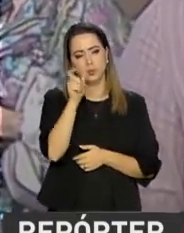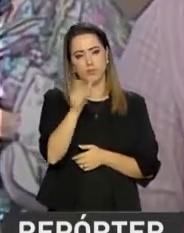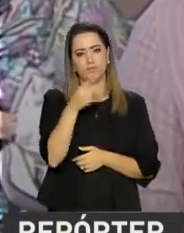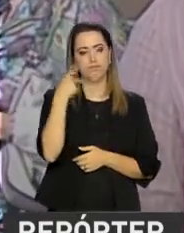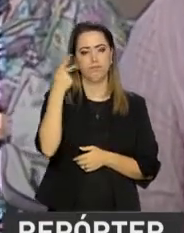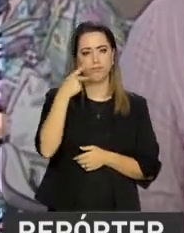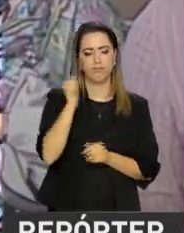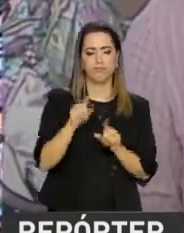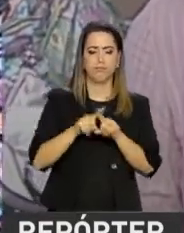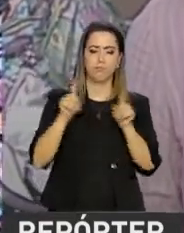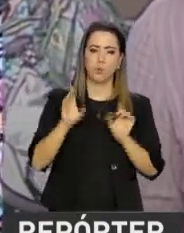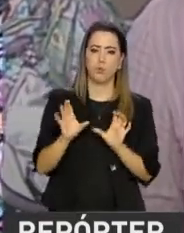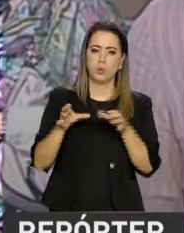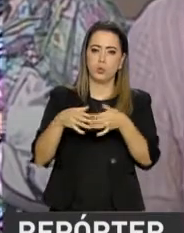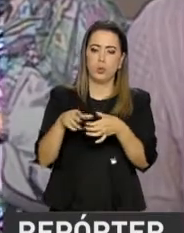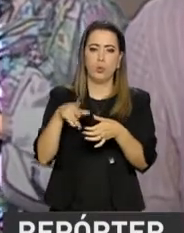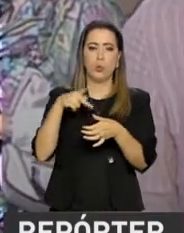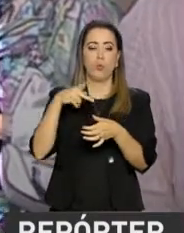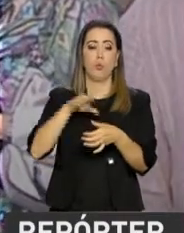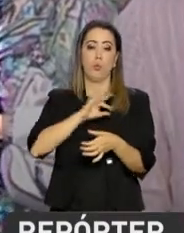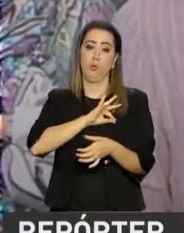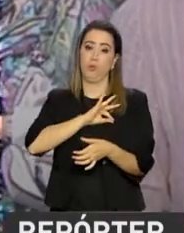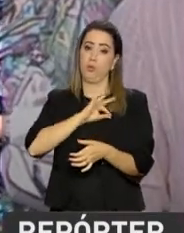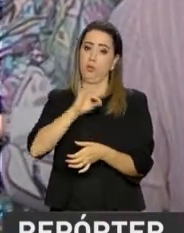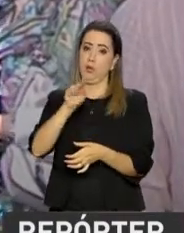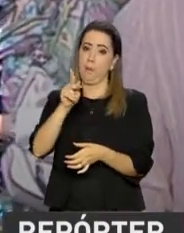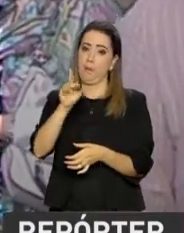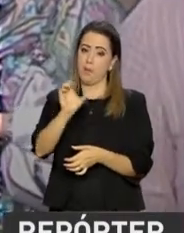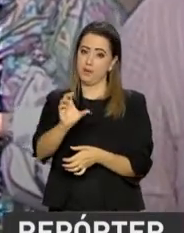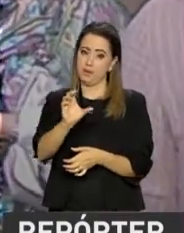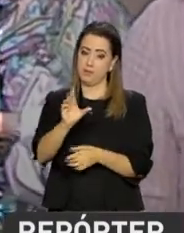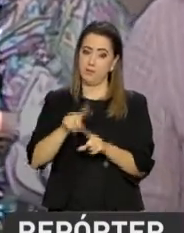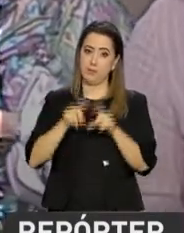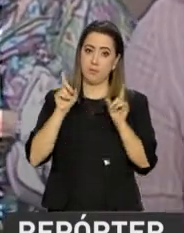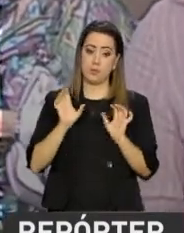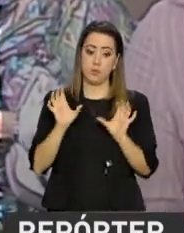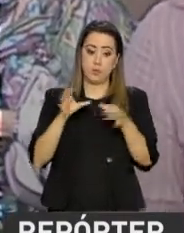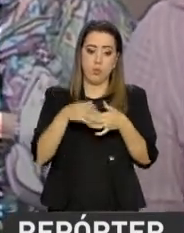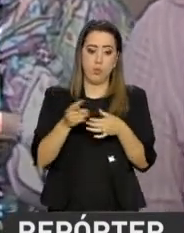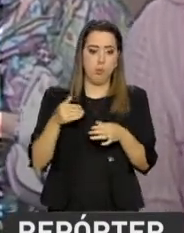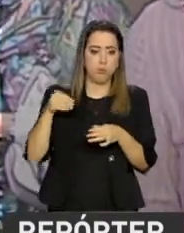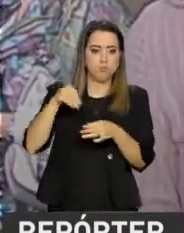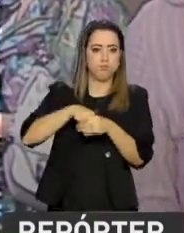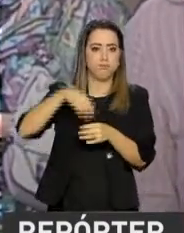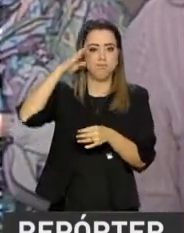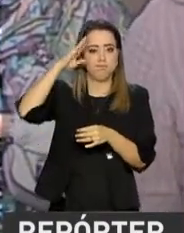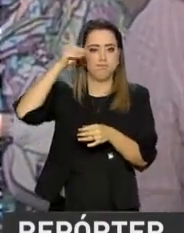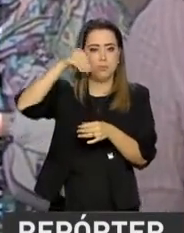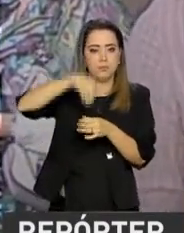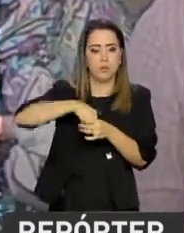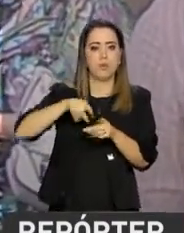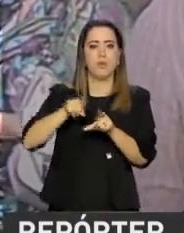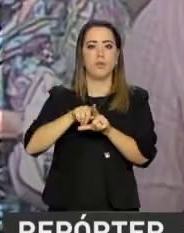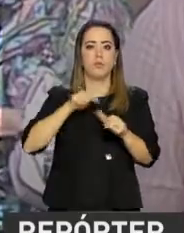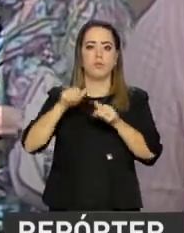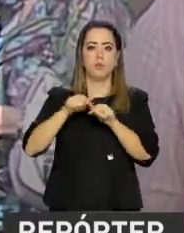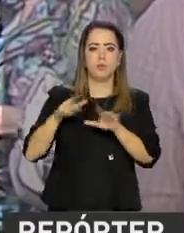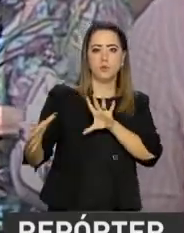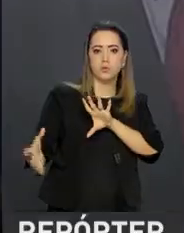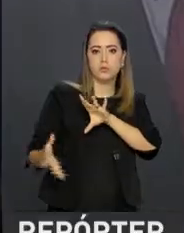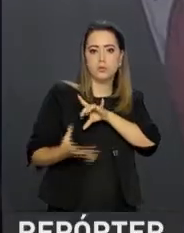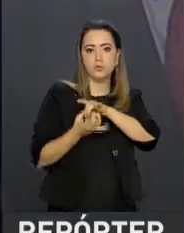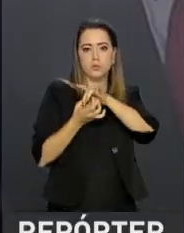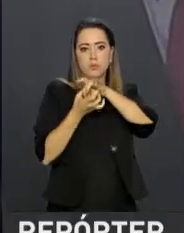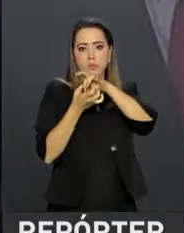a cargo da Polícia Civil do Rio de Janeiro, mas que, como o Estado está sob intervenção federal, será um trabalho